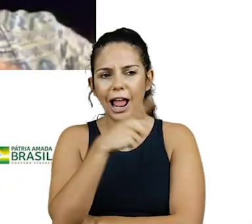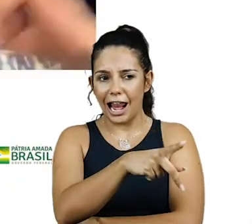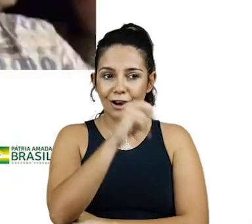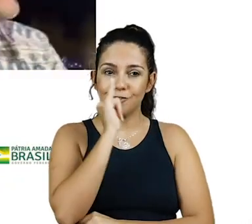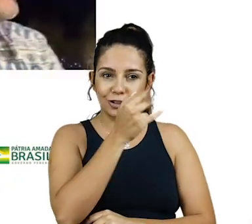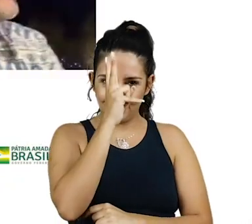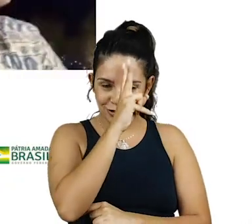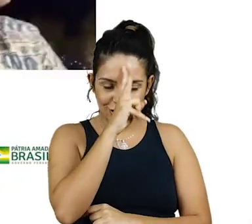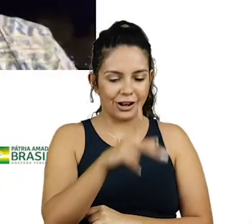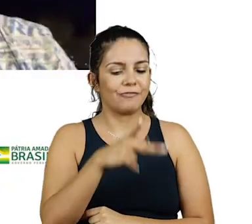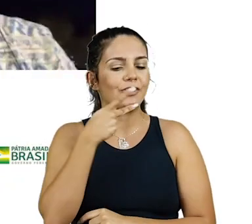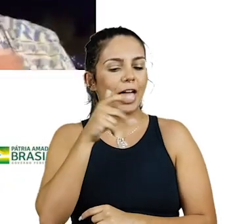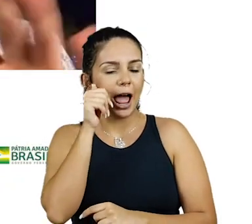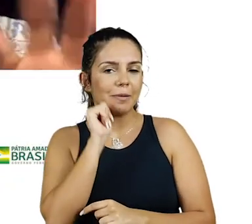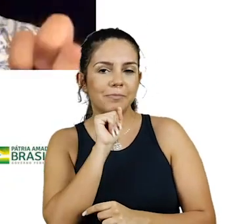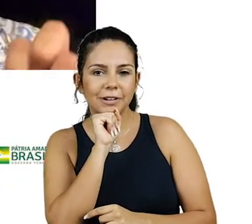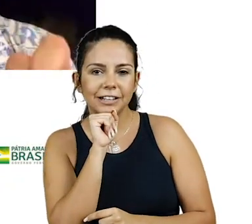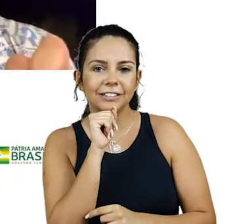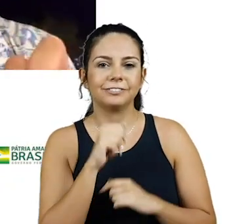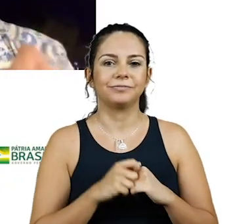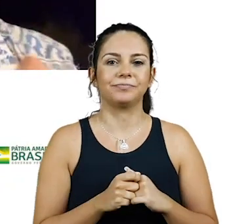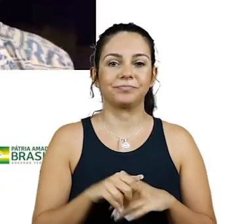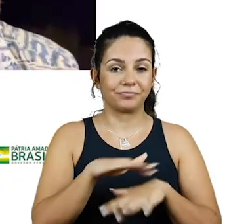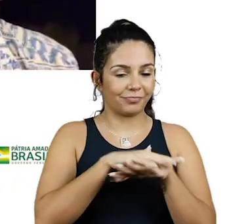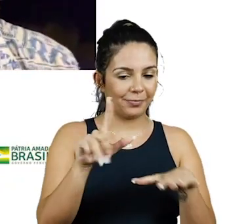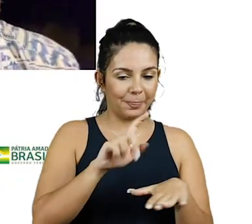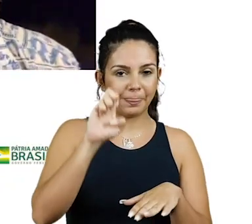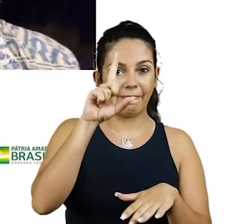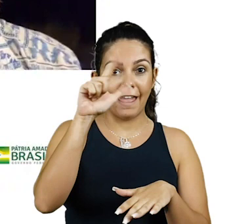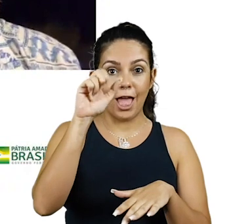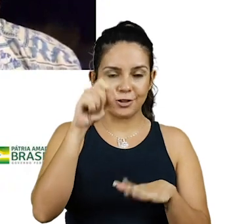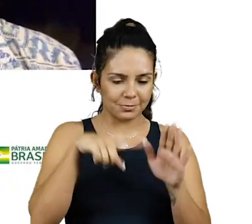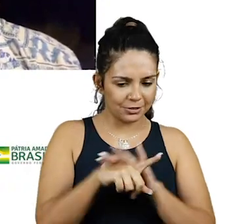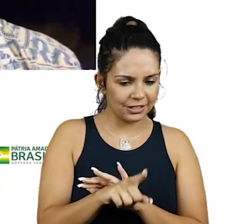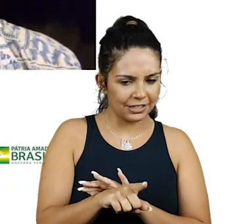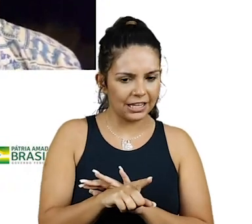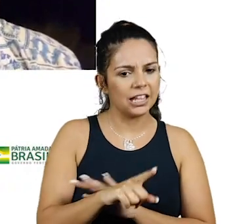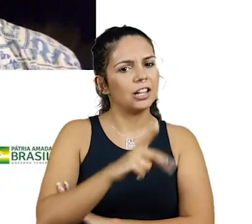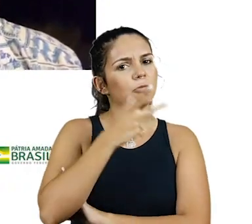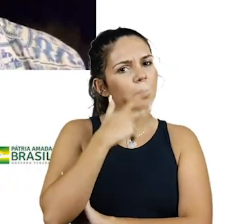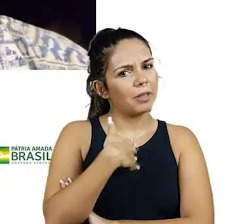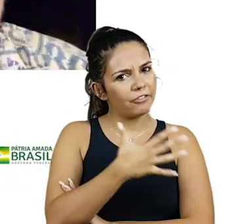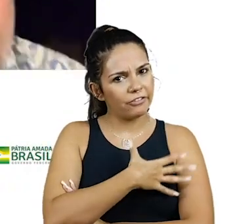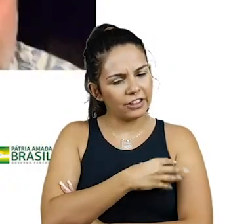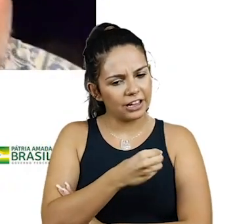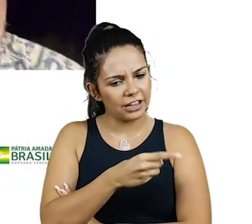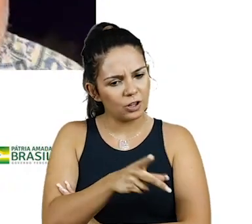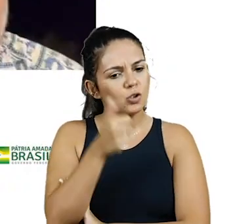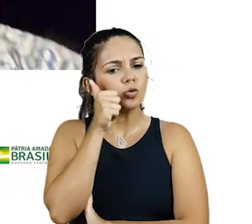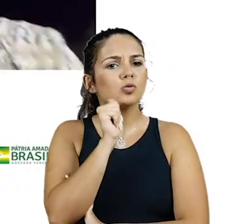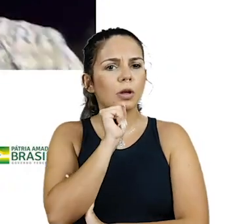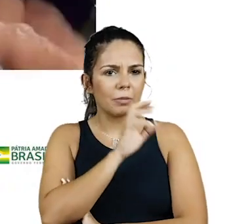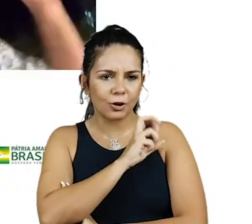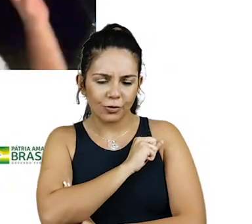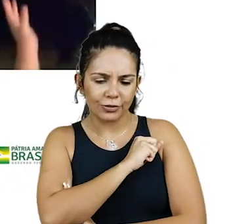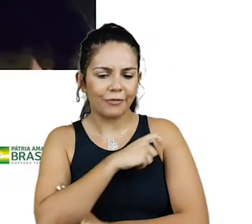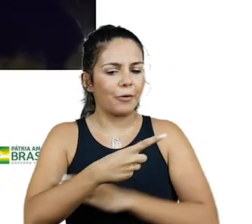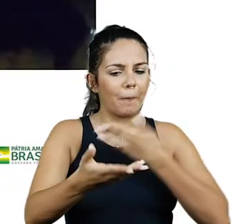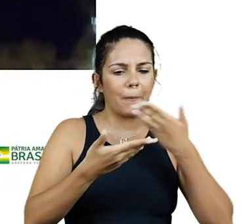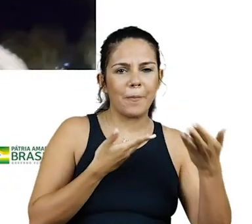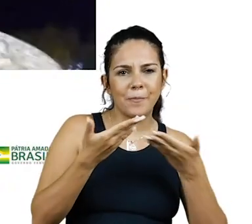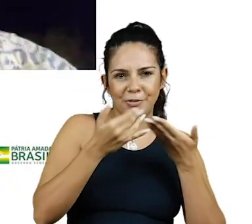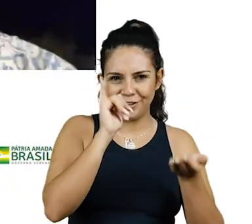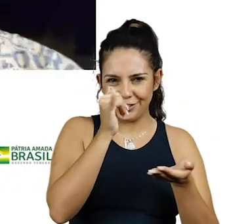e aí a mãe dela, ela conseguiu conversar, aí você acha que acabou, a Elza virava e falava assim, minha filha, e sua mãe gostou? Aí lá vinha